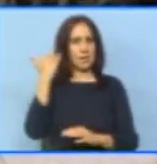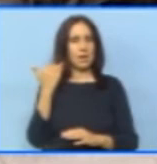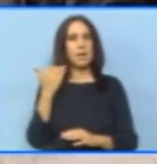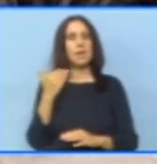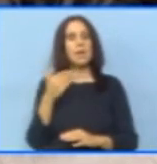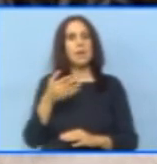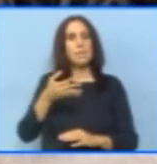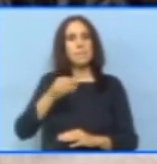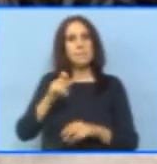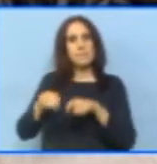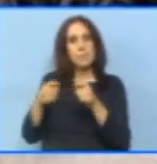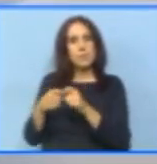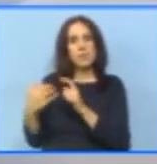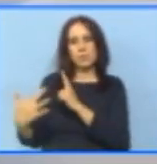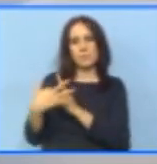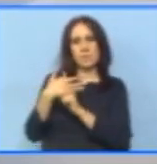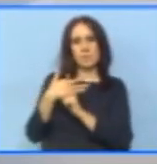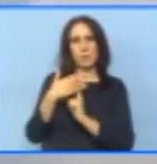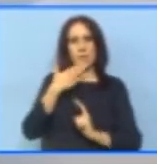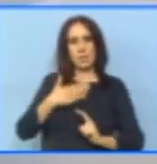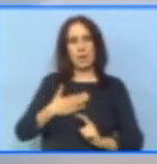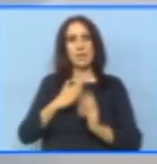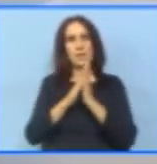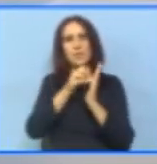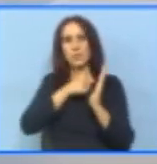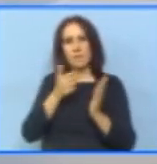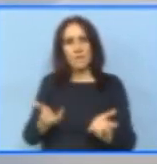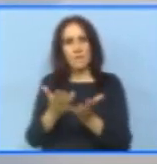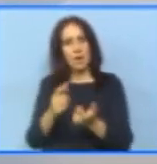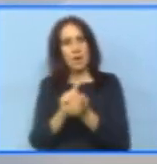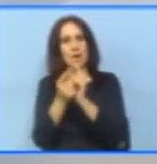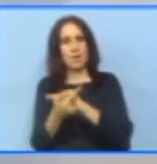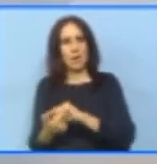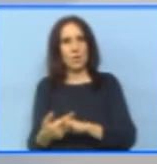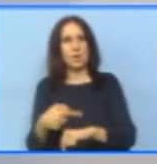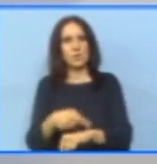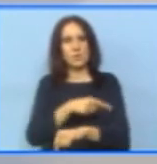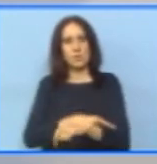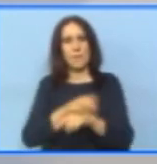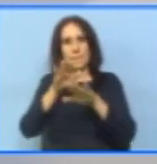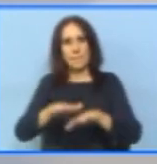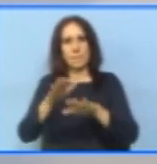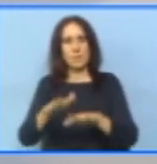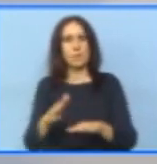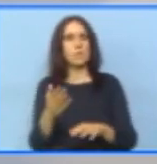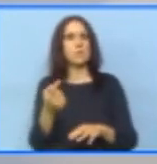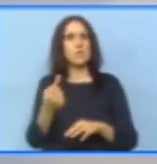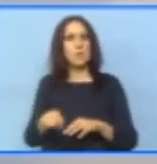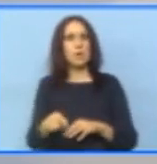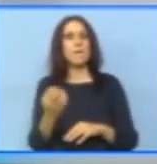comunista que motivou a ação da Ajuda à Igreja que Sofre. Agora é o hiperextremismo islâmico. Há, de facto, aqui